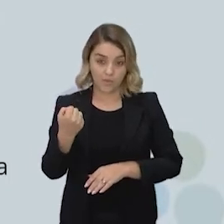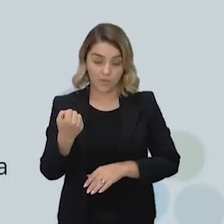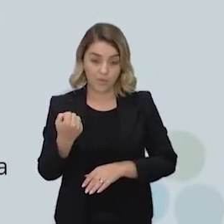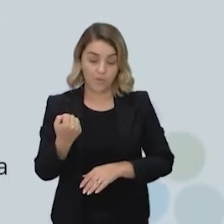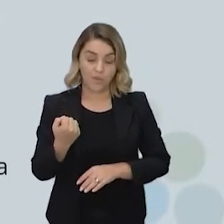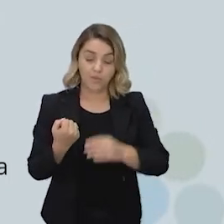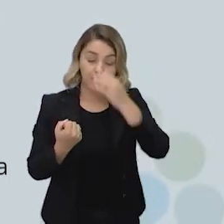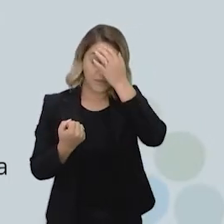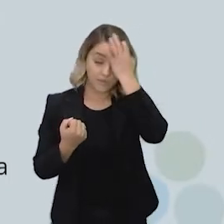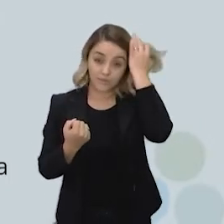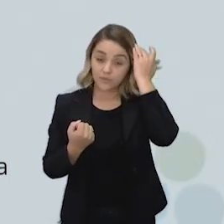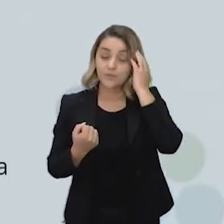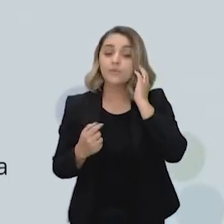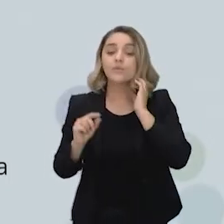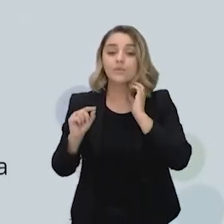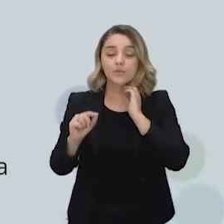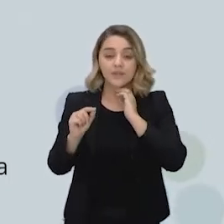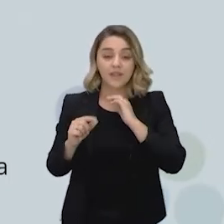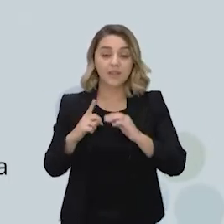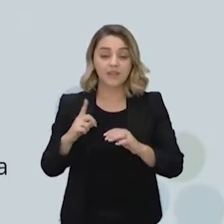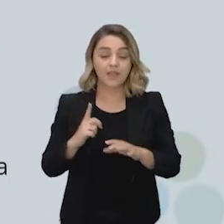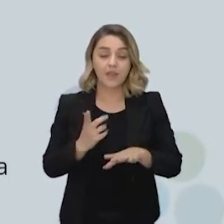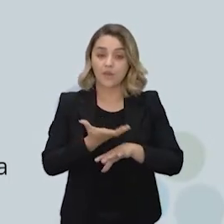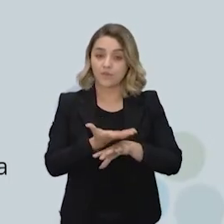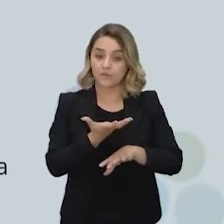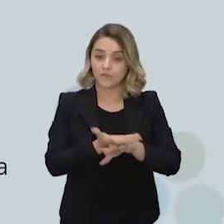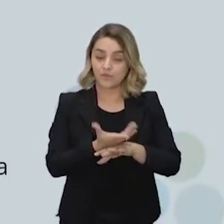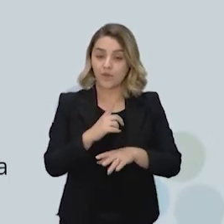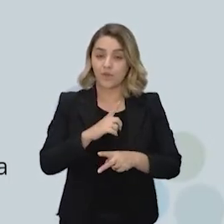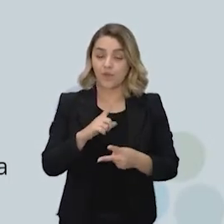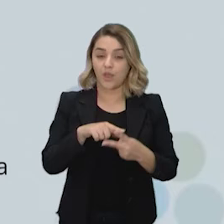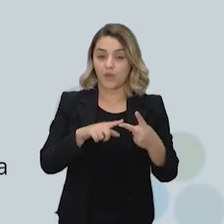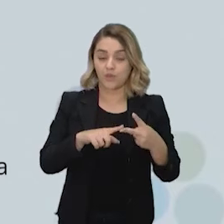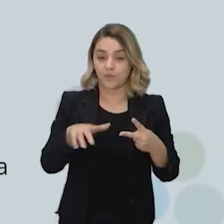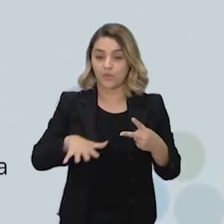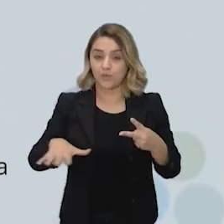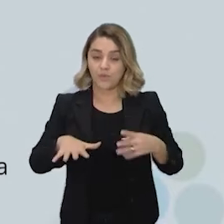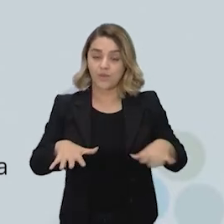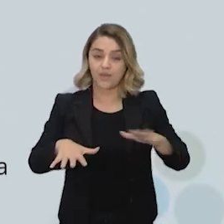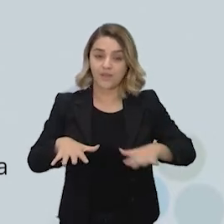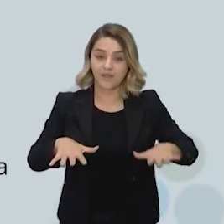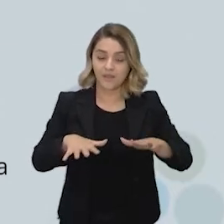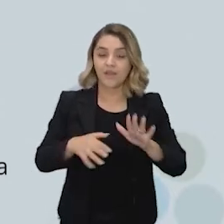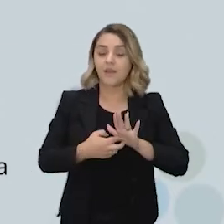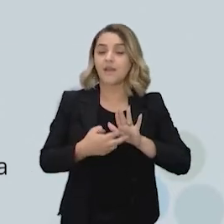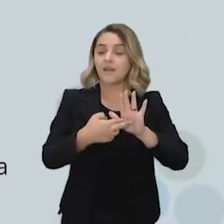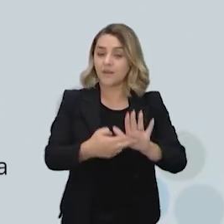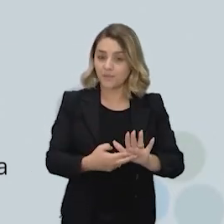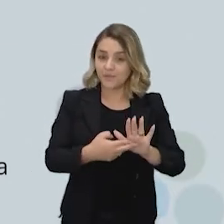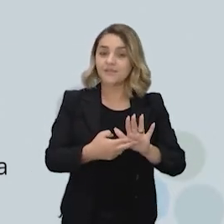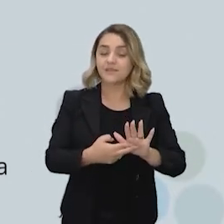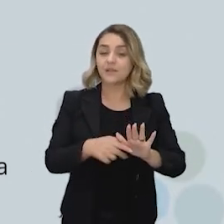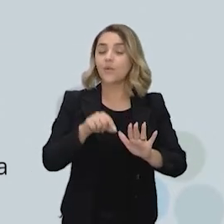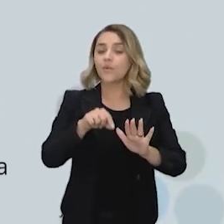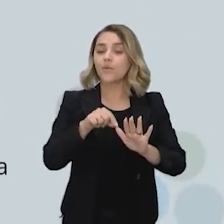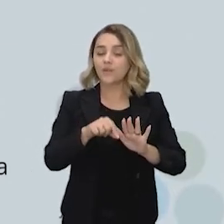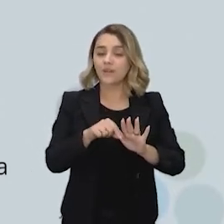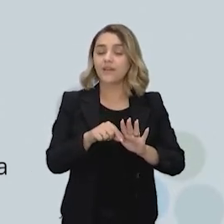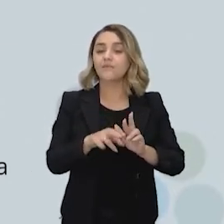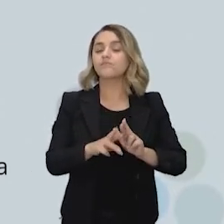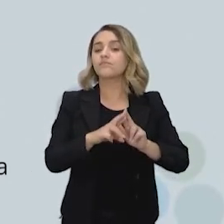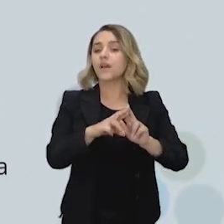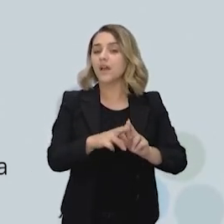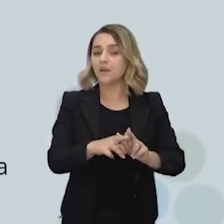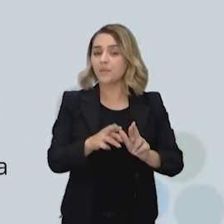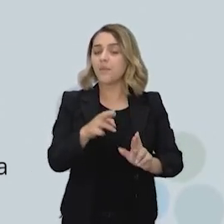está integrando duas áreas, né? O indivíduo vai representar a humanidade, o ambiente vai representar as ciências. Então, como